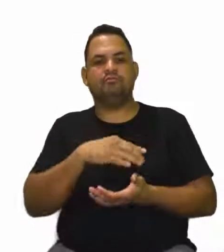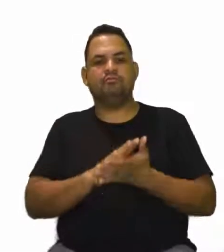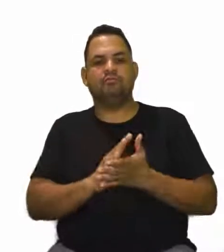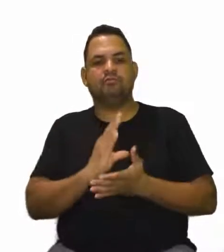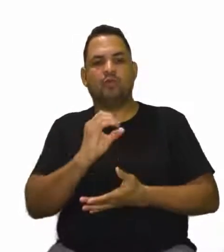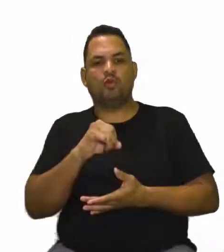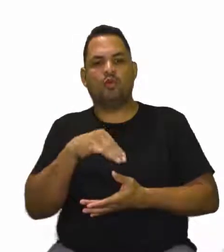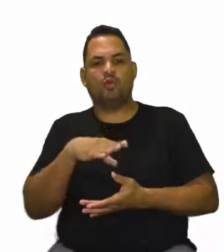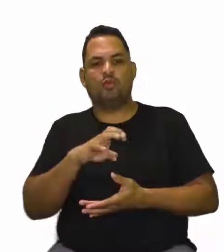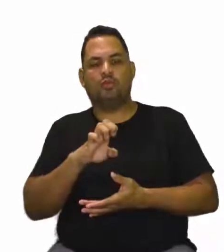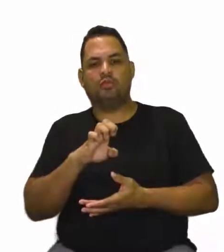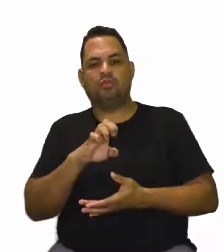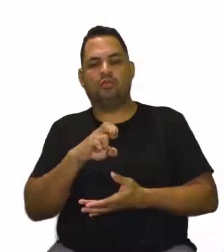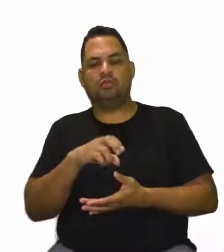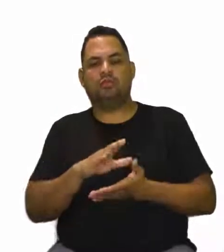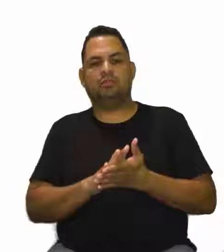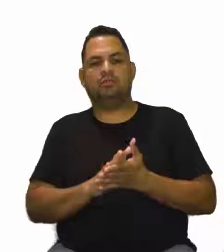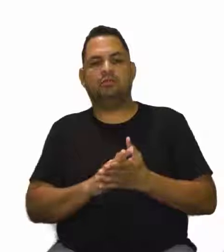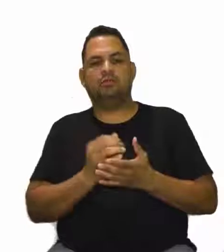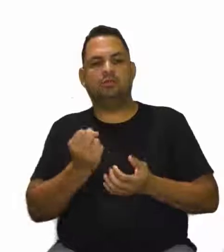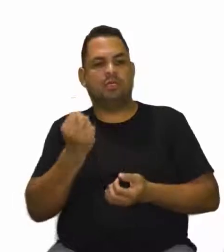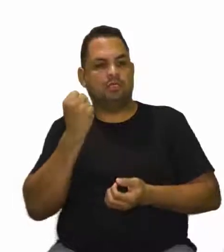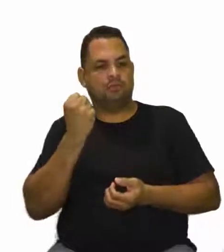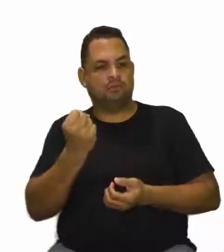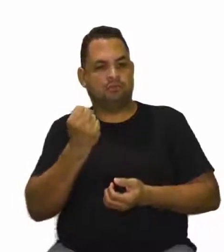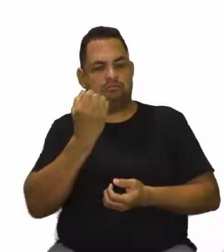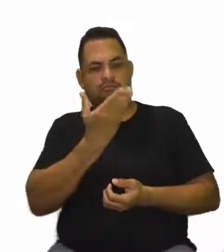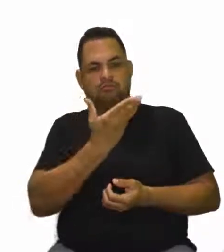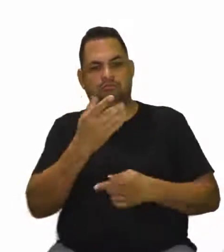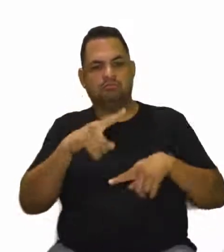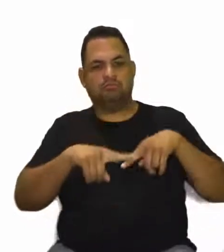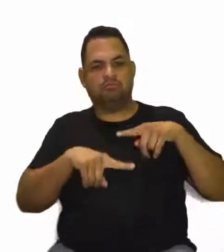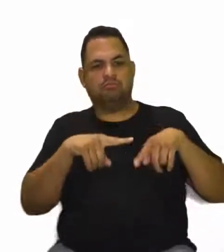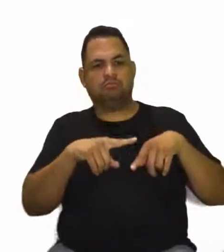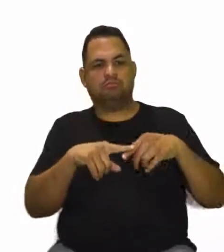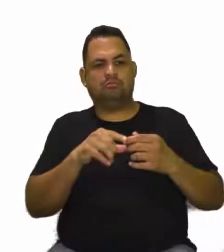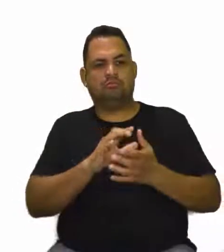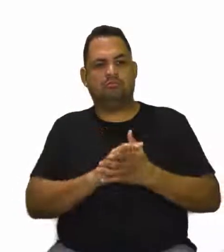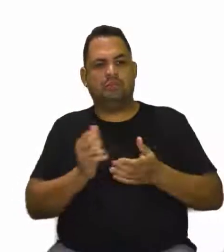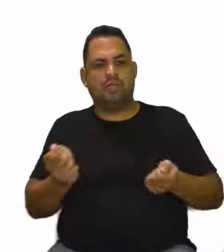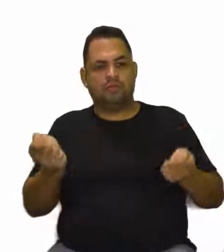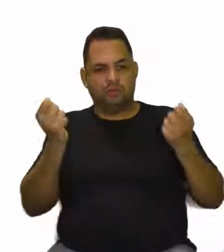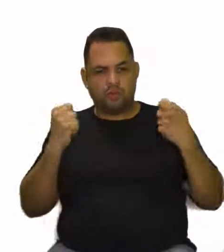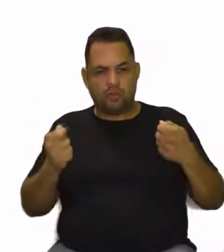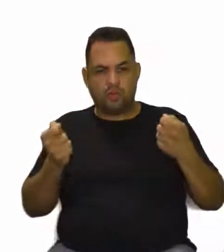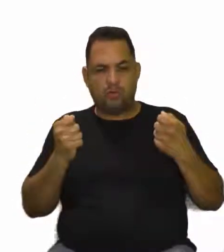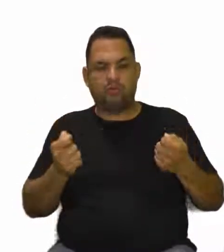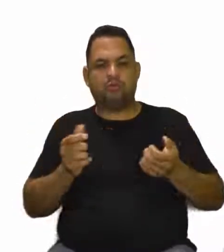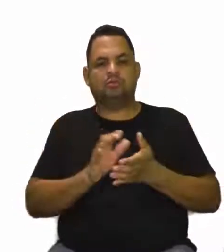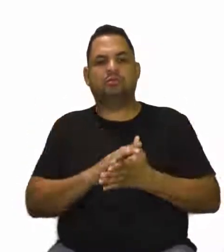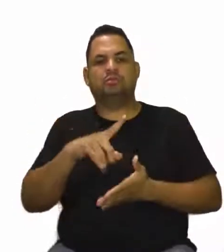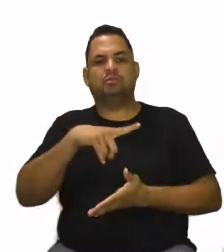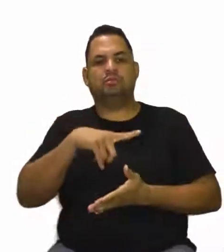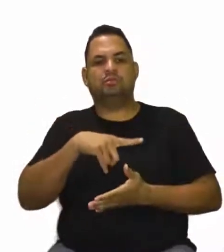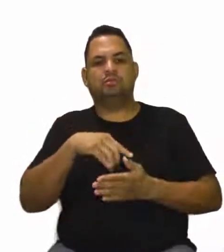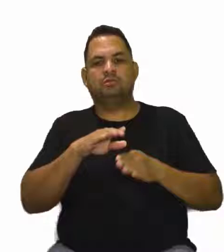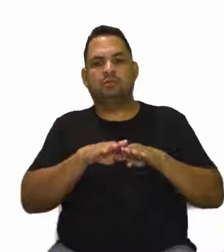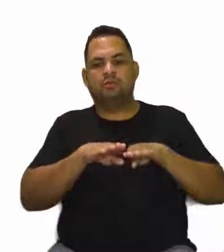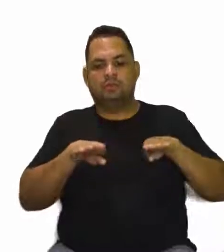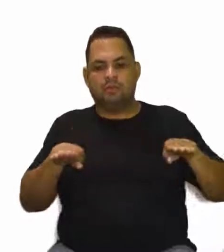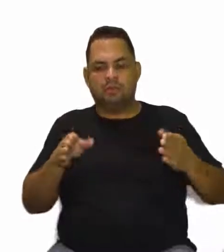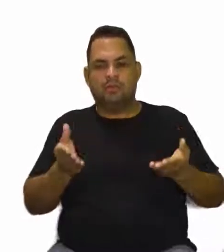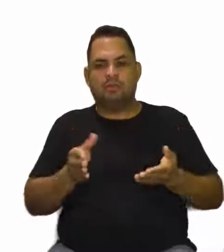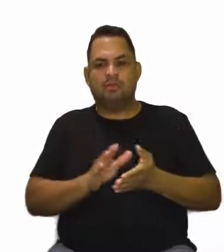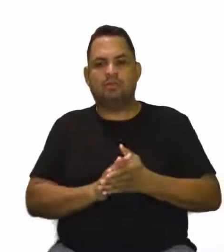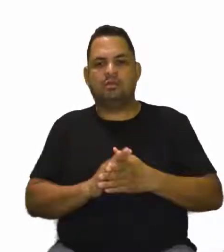cone, a gente tem os halter, a gente tem aqui as cordas, a gente tem cama, a